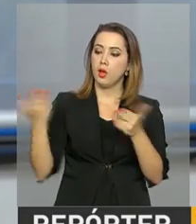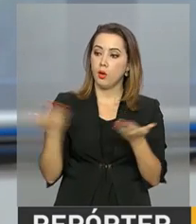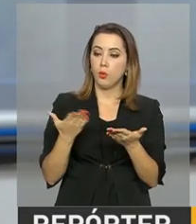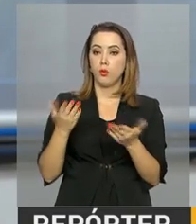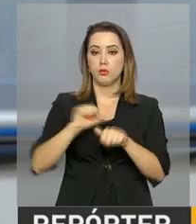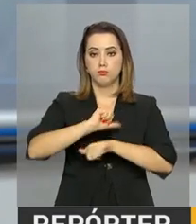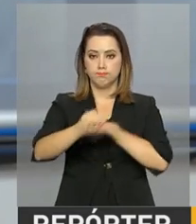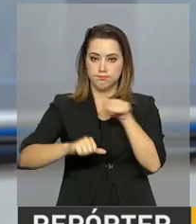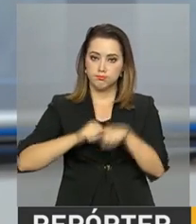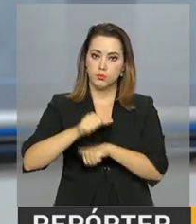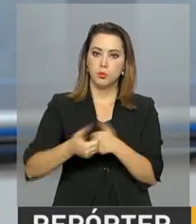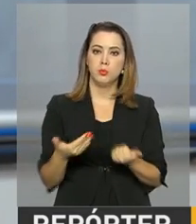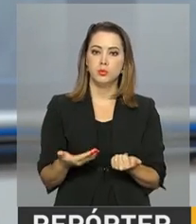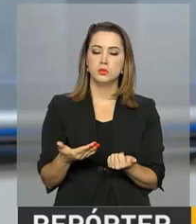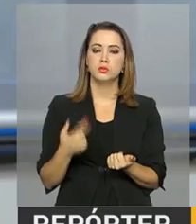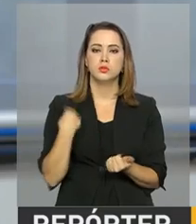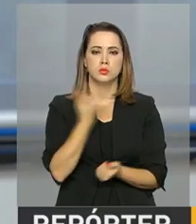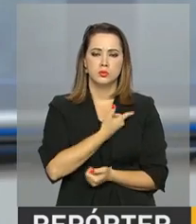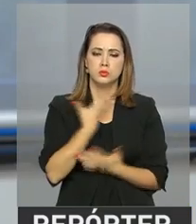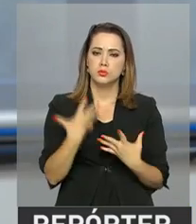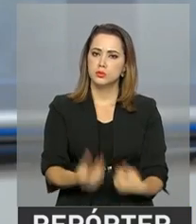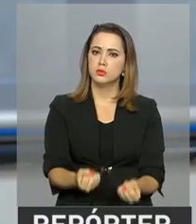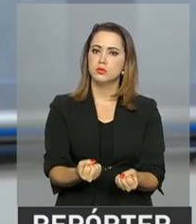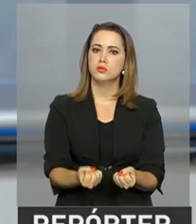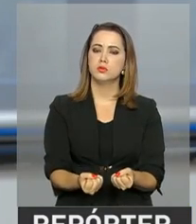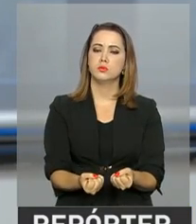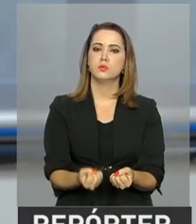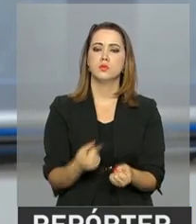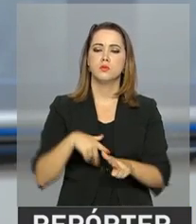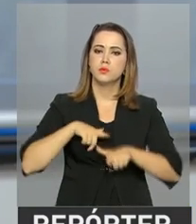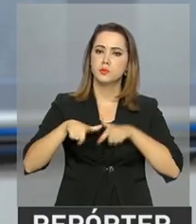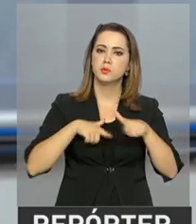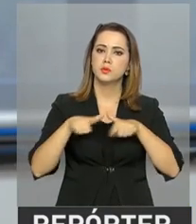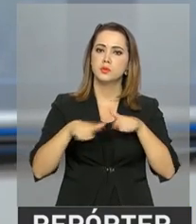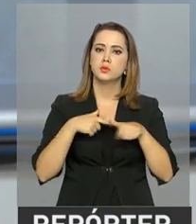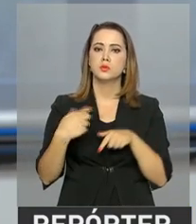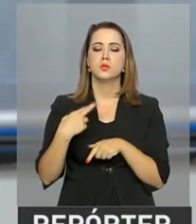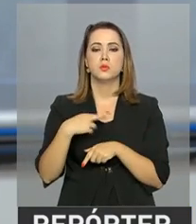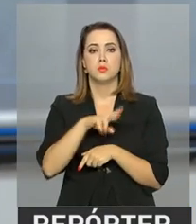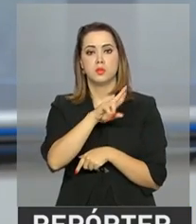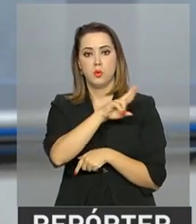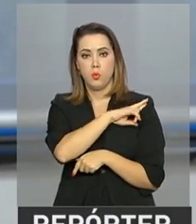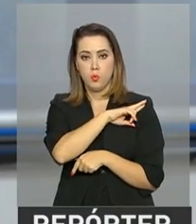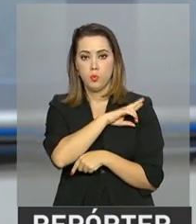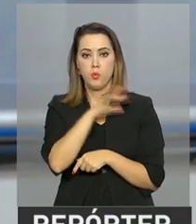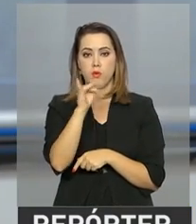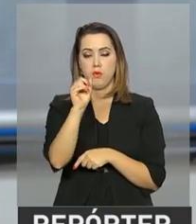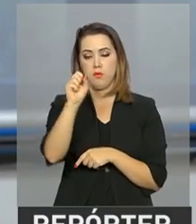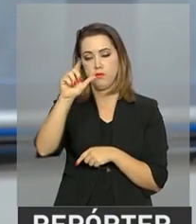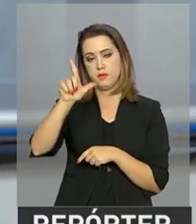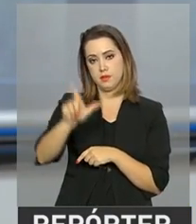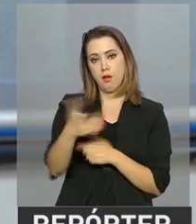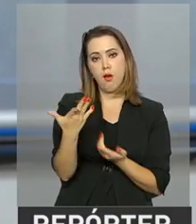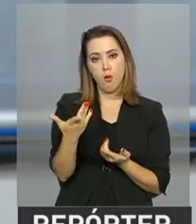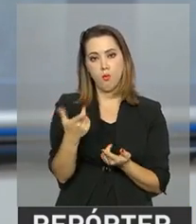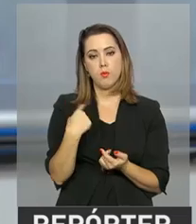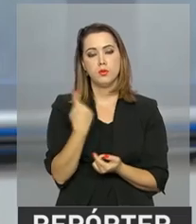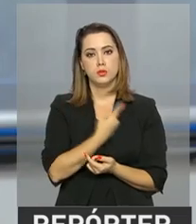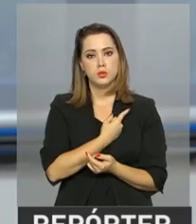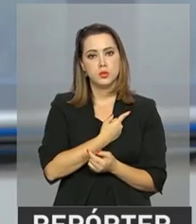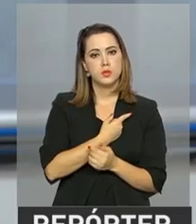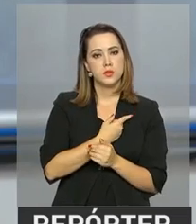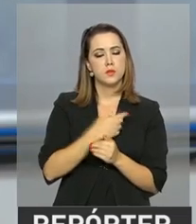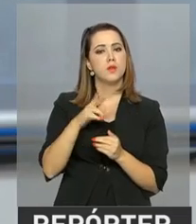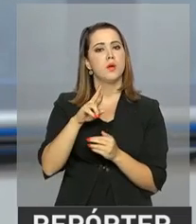mudança que nós agora vamos eh trabalhar com responsabilidade fiscal nós vamos